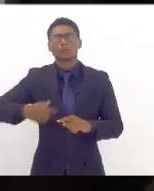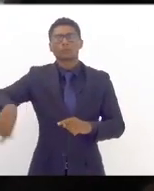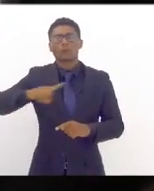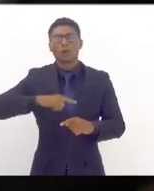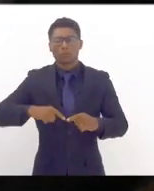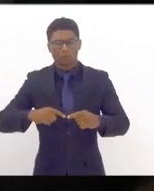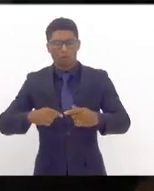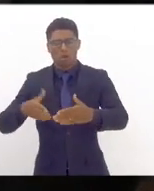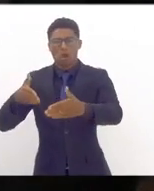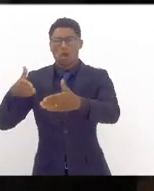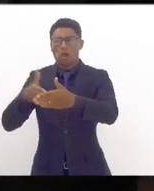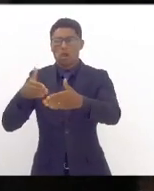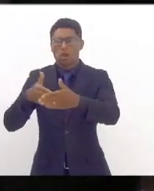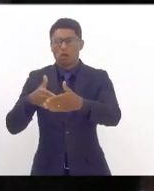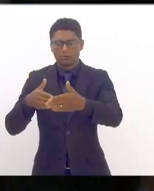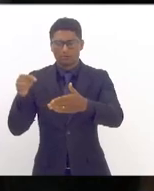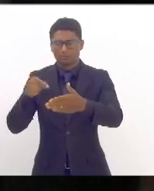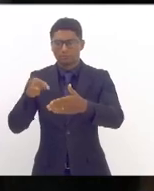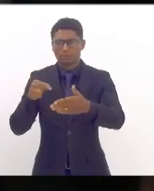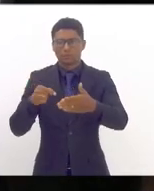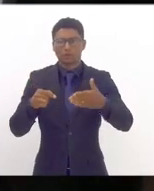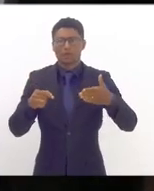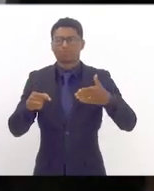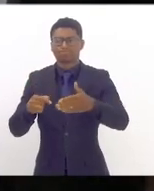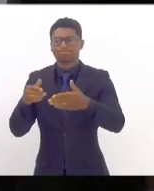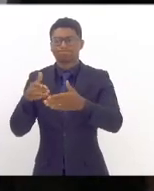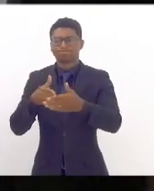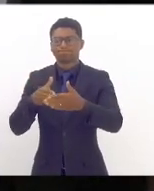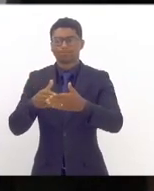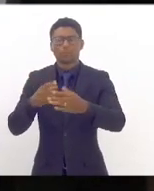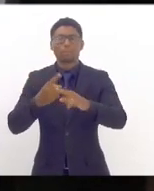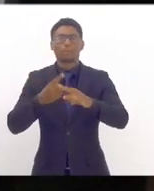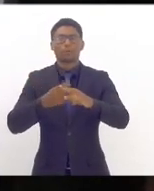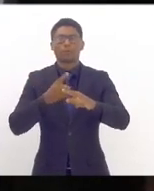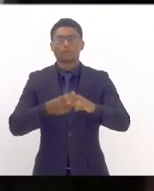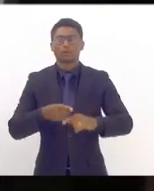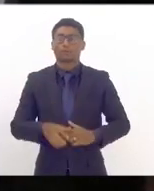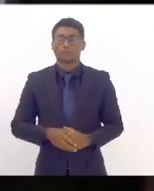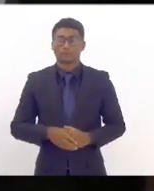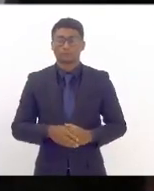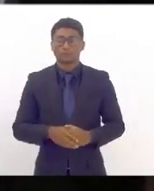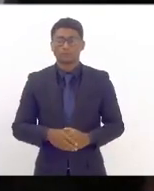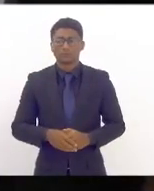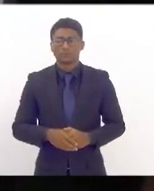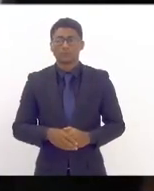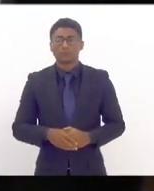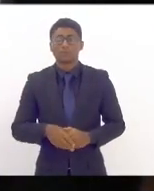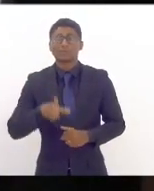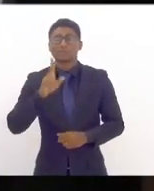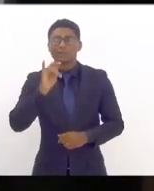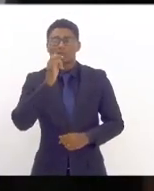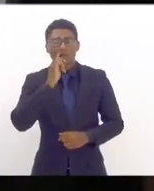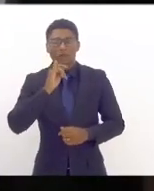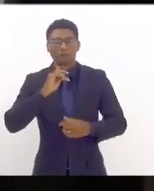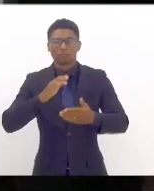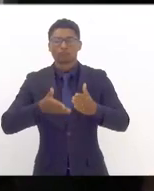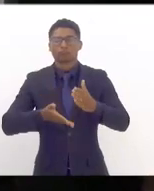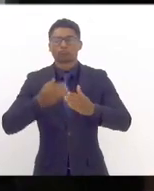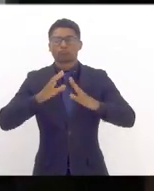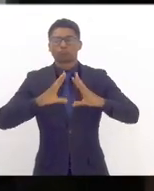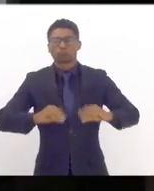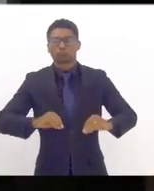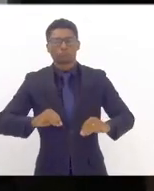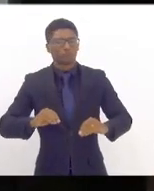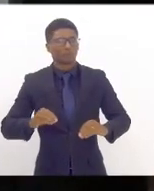obstrução a gente tem alguns pressupostos se a gente vai e volta não resolve